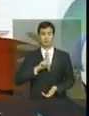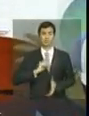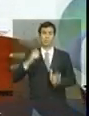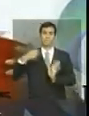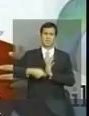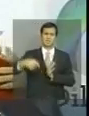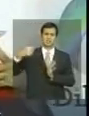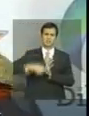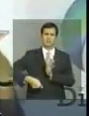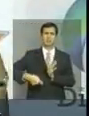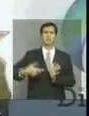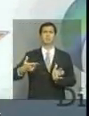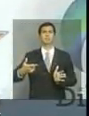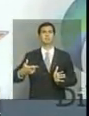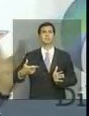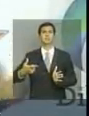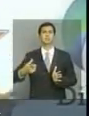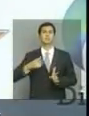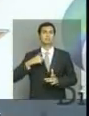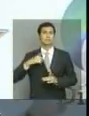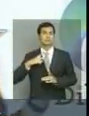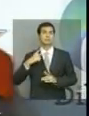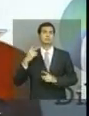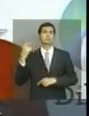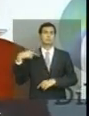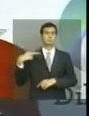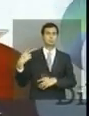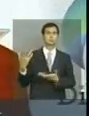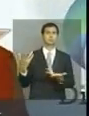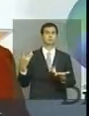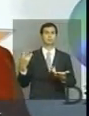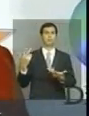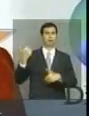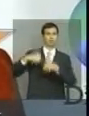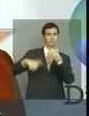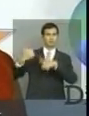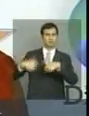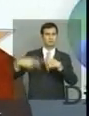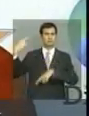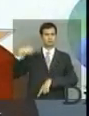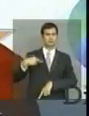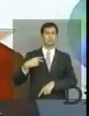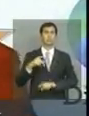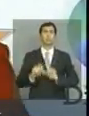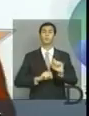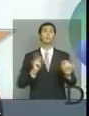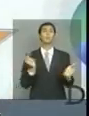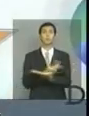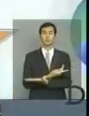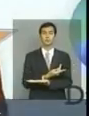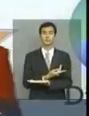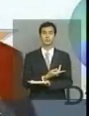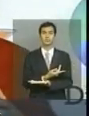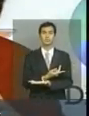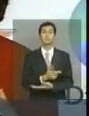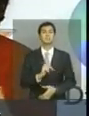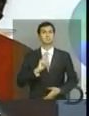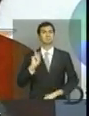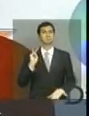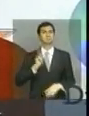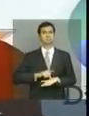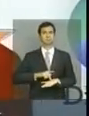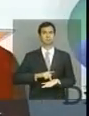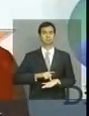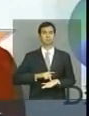pressão, sobre constante escrutínio, tem um fato que é, assim, um